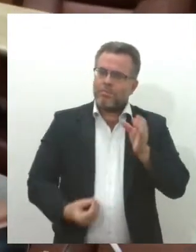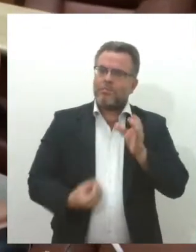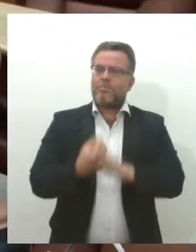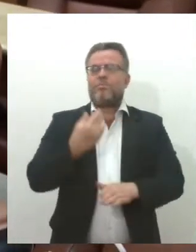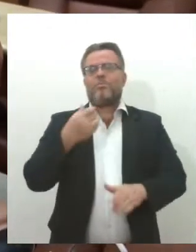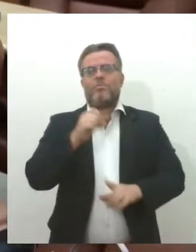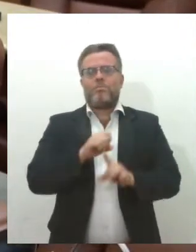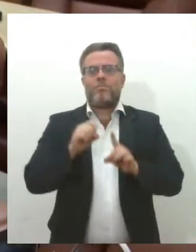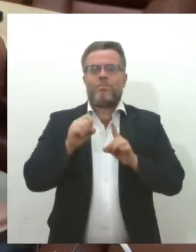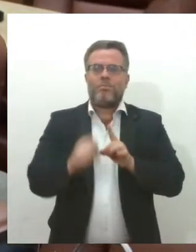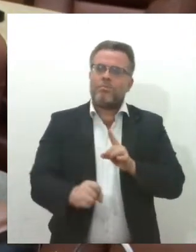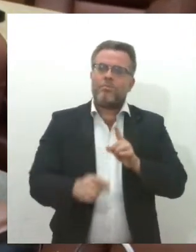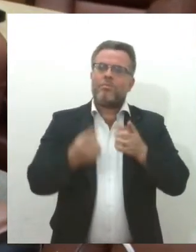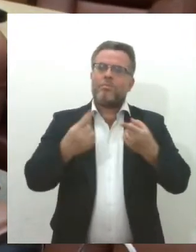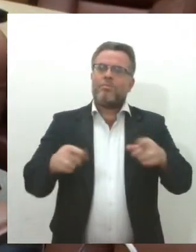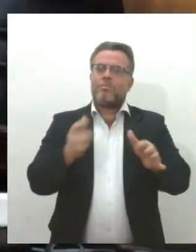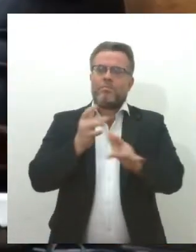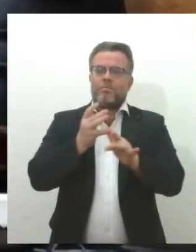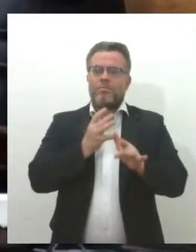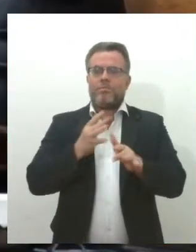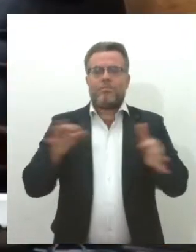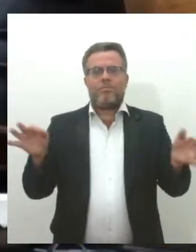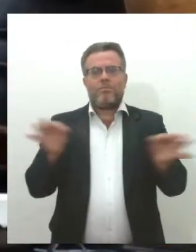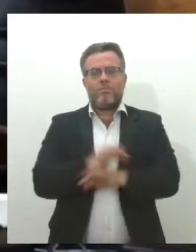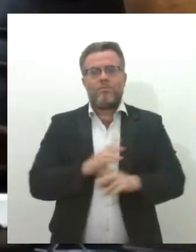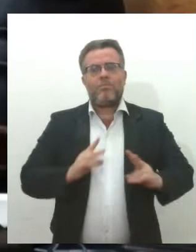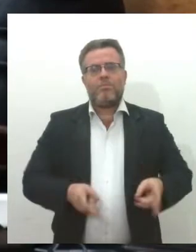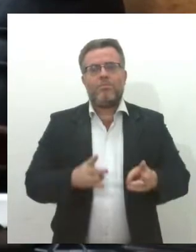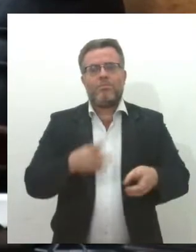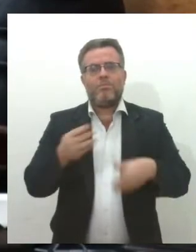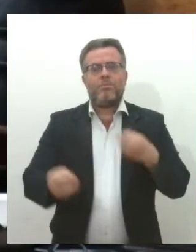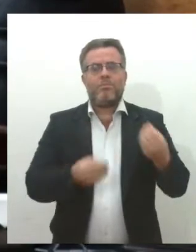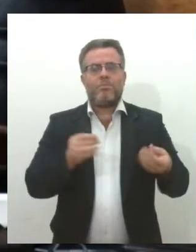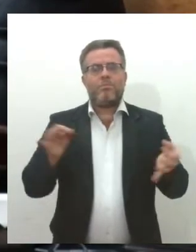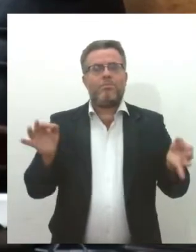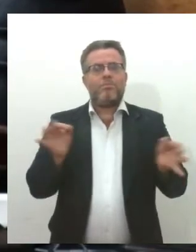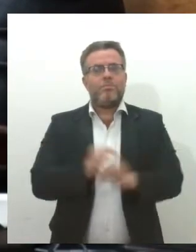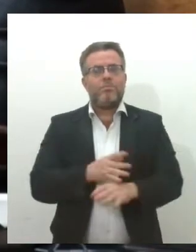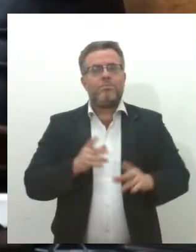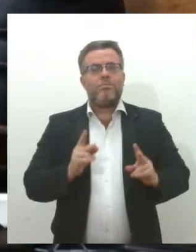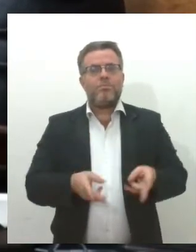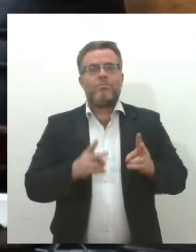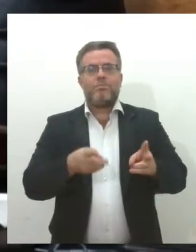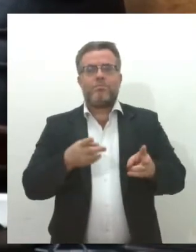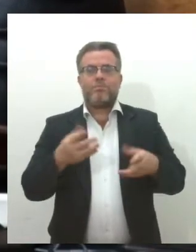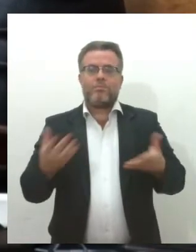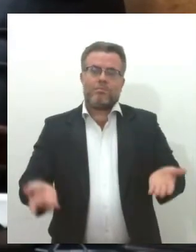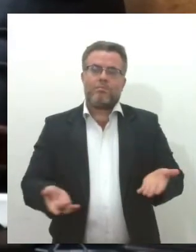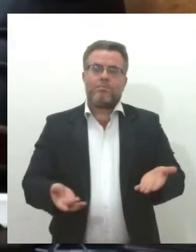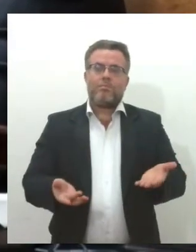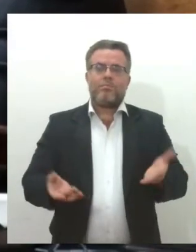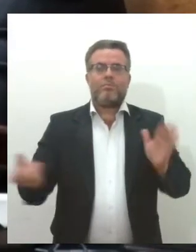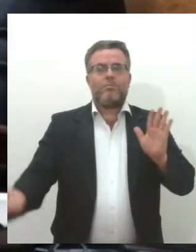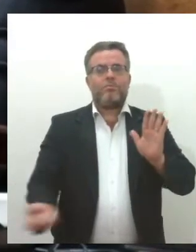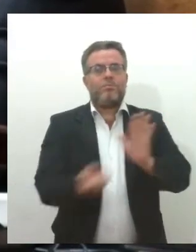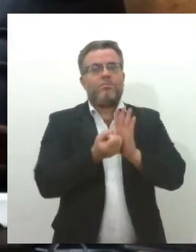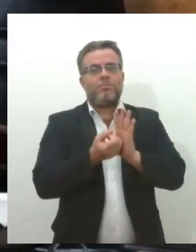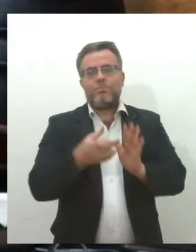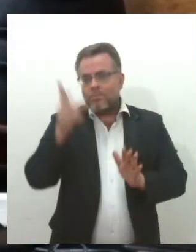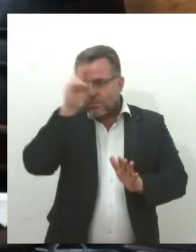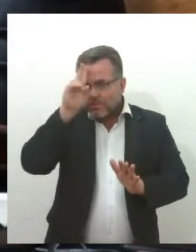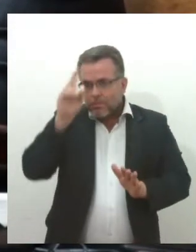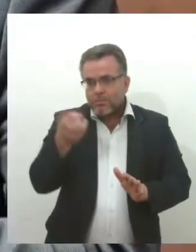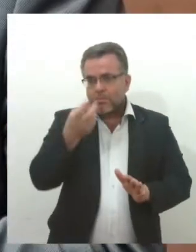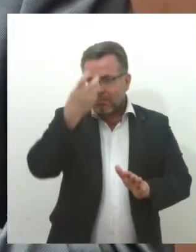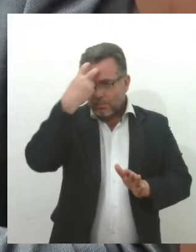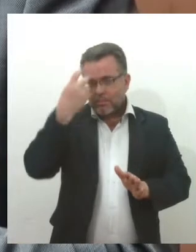musical filarmônica euterpe emagreci sediado em Maruim como patrimônio imaterial histórico e cultural do